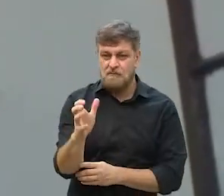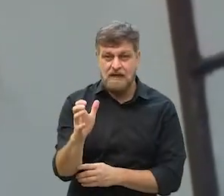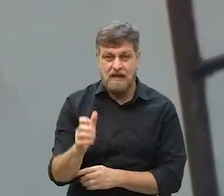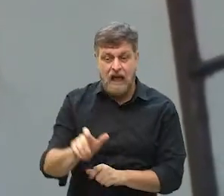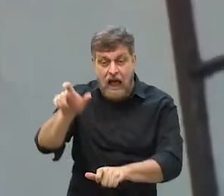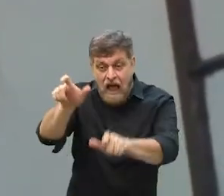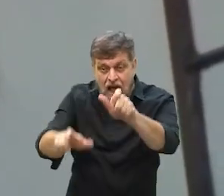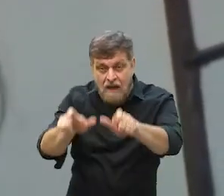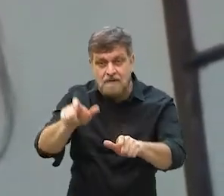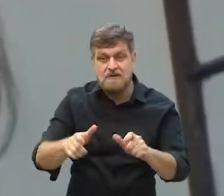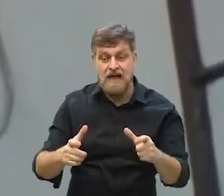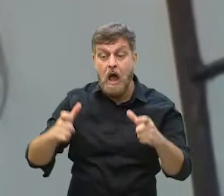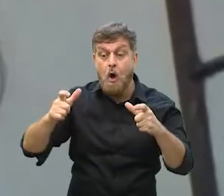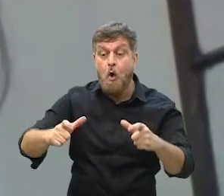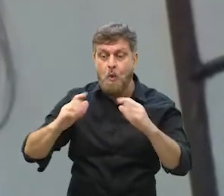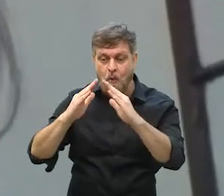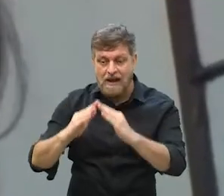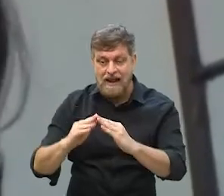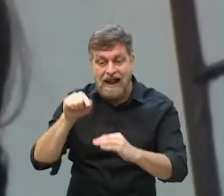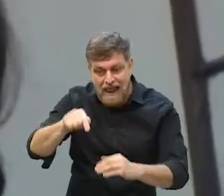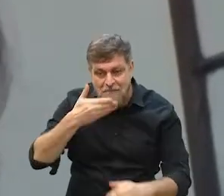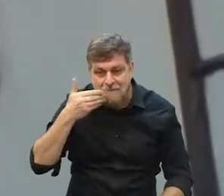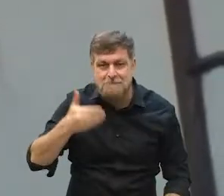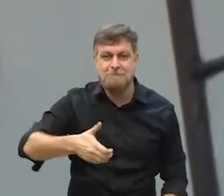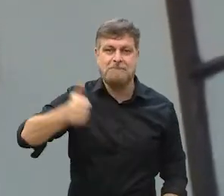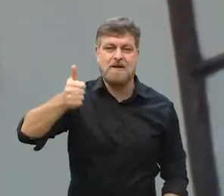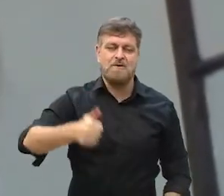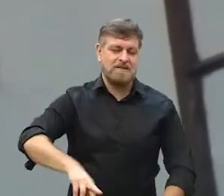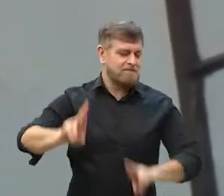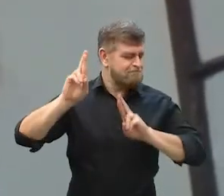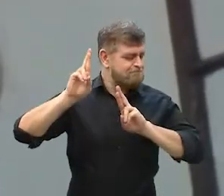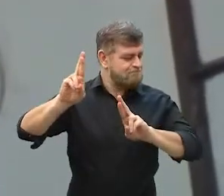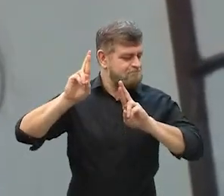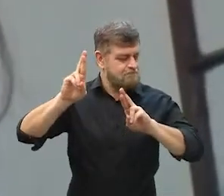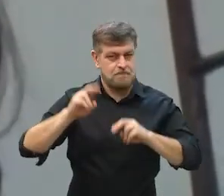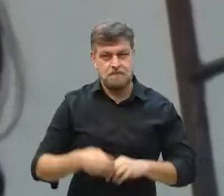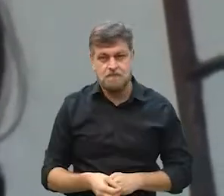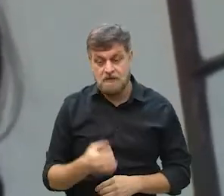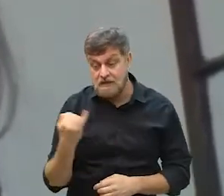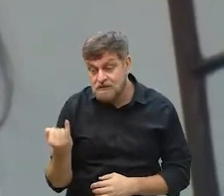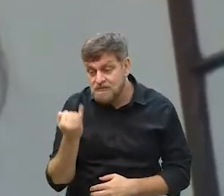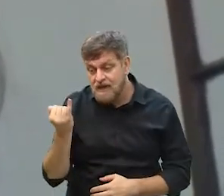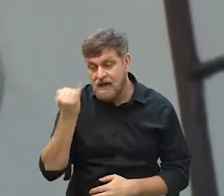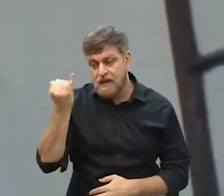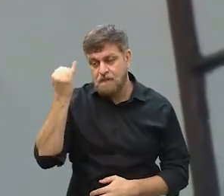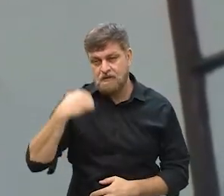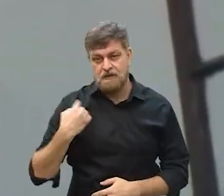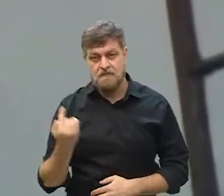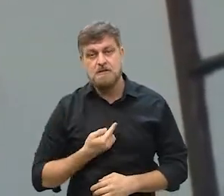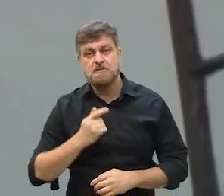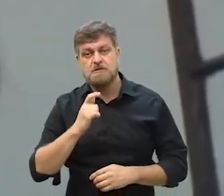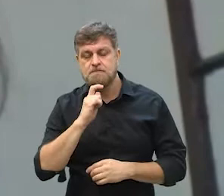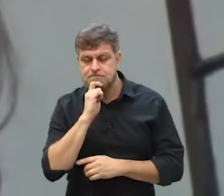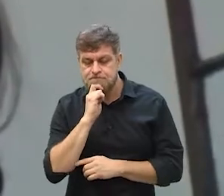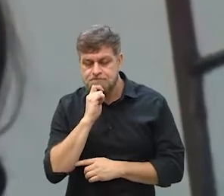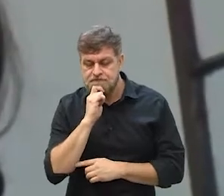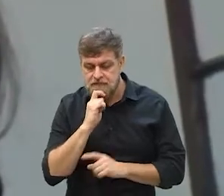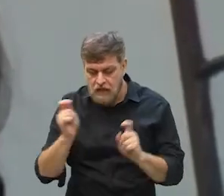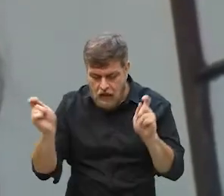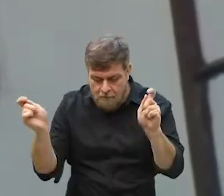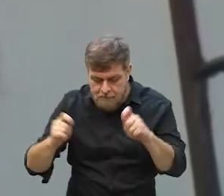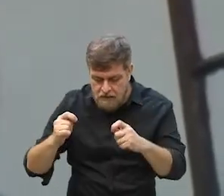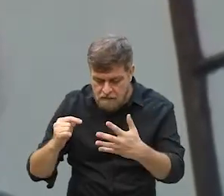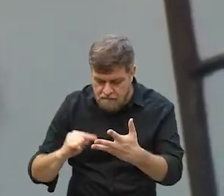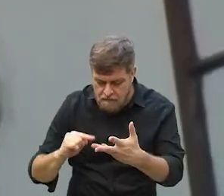mundo deseja melhorar o seu lugar, né? Exato. Então, isso já é um ponto muito importante para a gente pensar nas